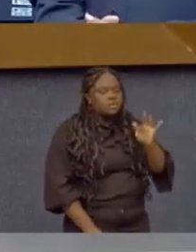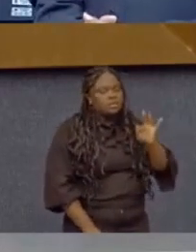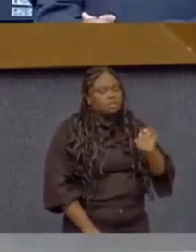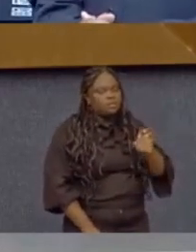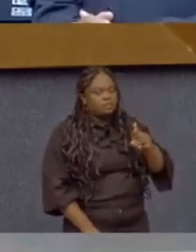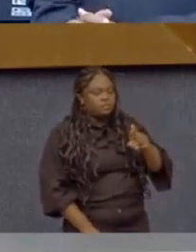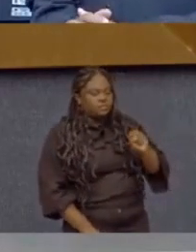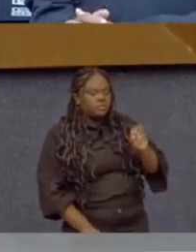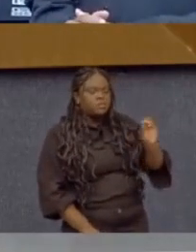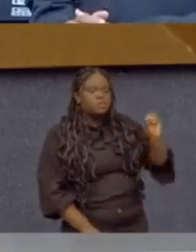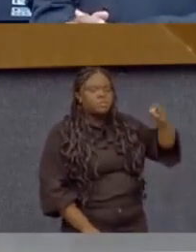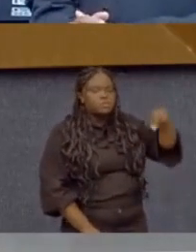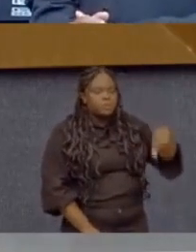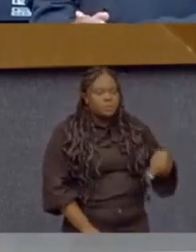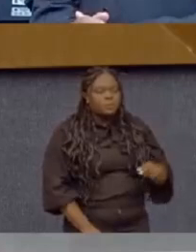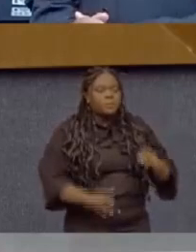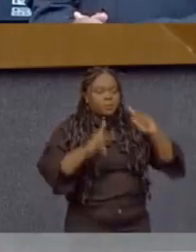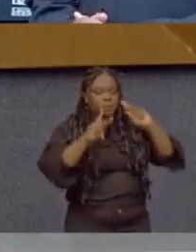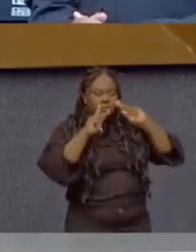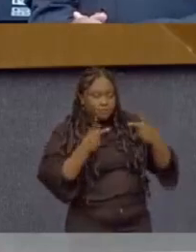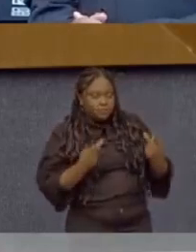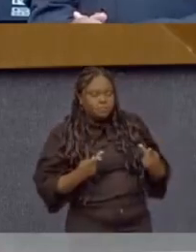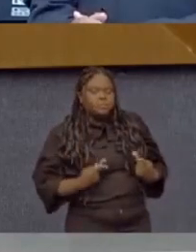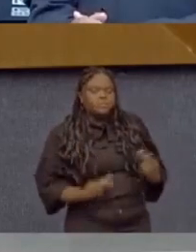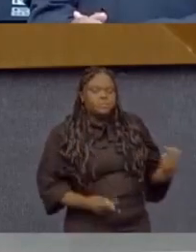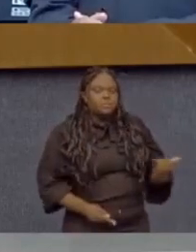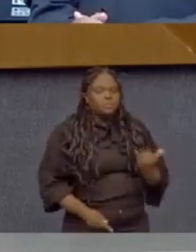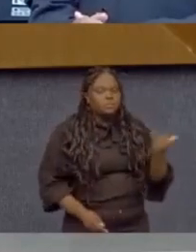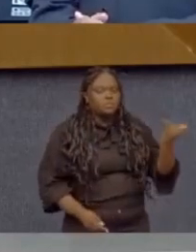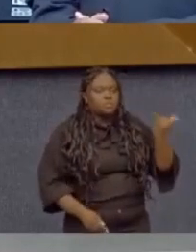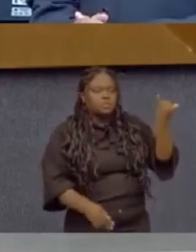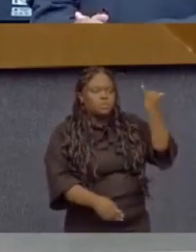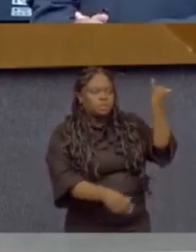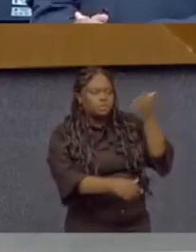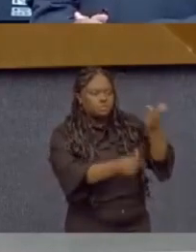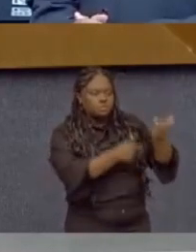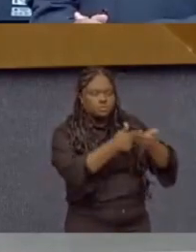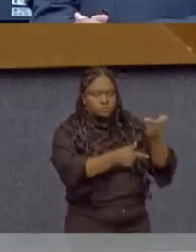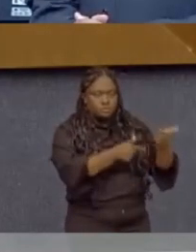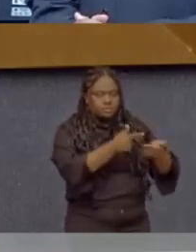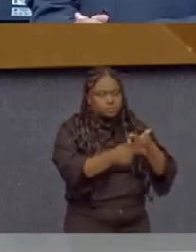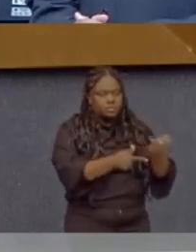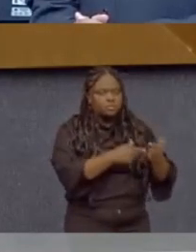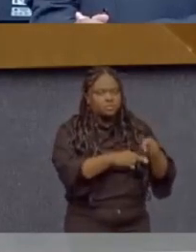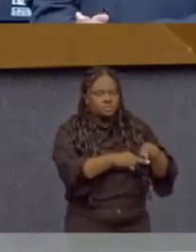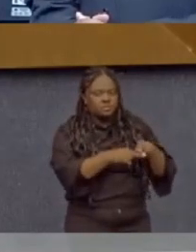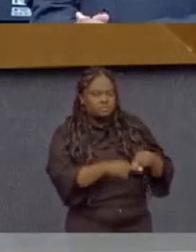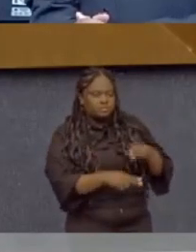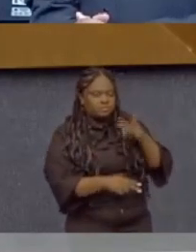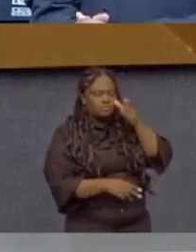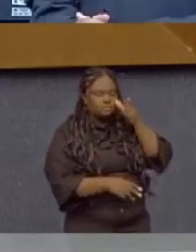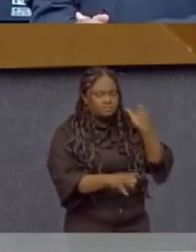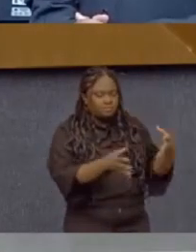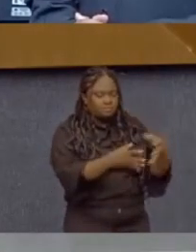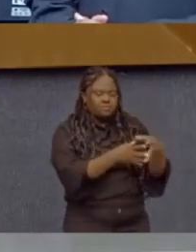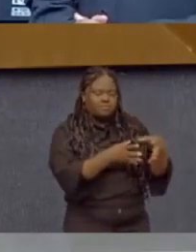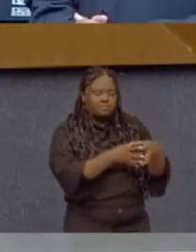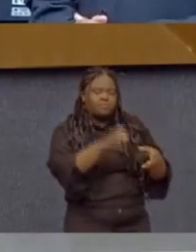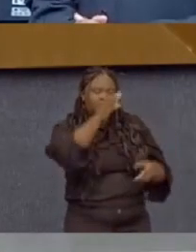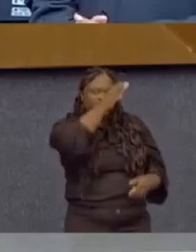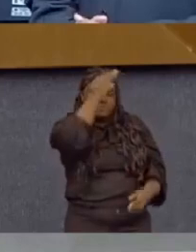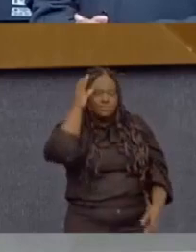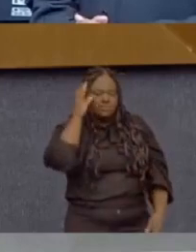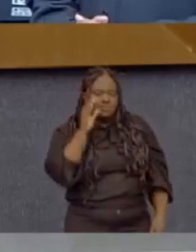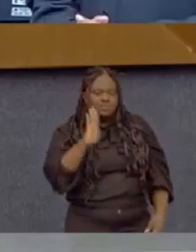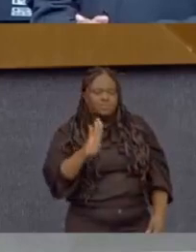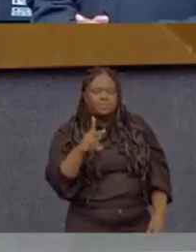da Conceição, em reconhecimento de sua relevante atuação em favor do interesse coletivo.